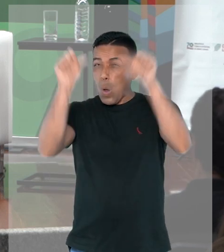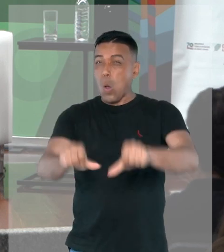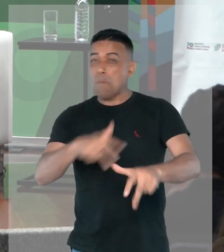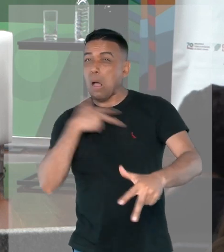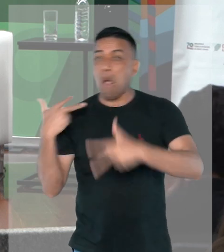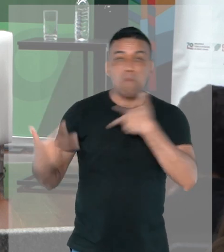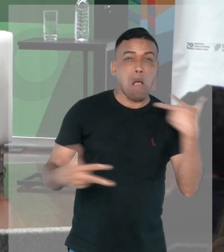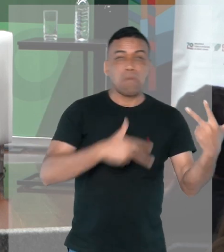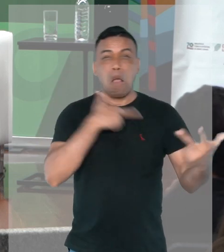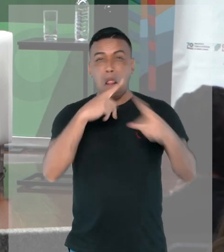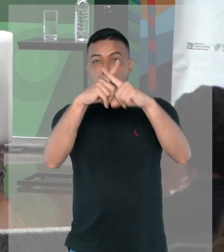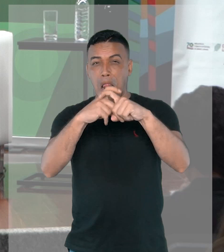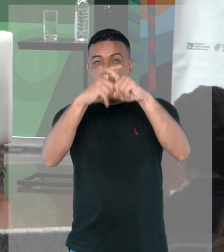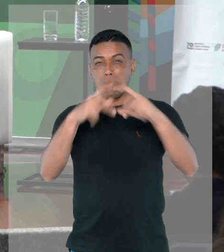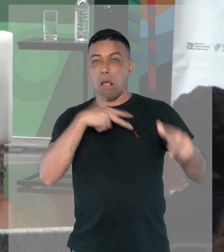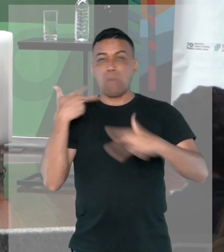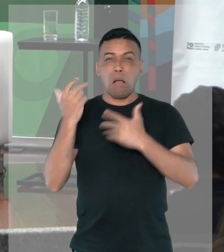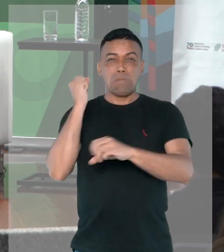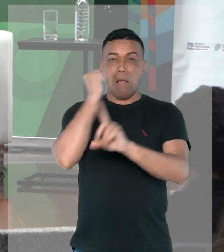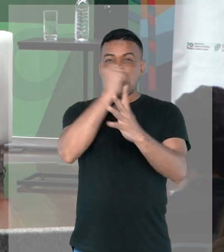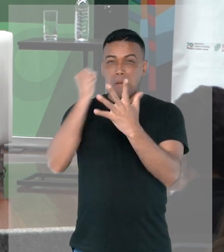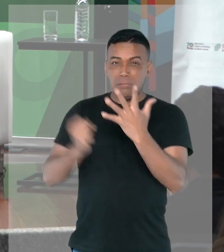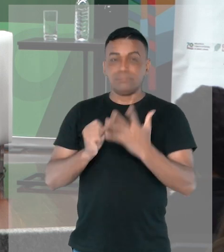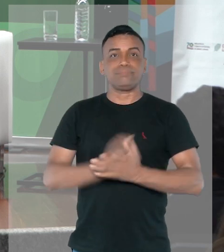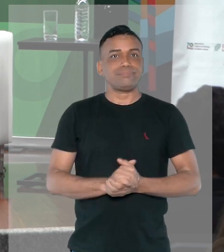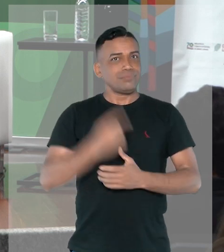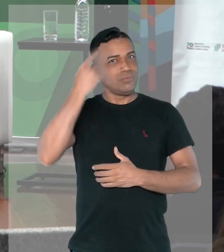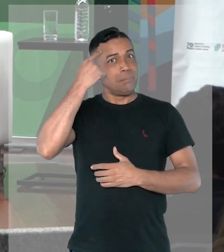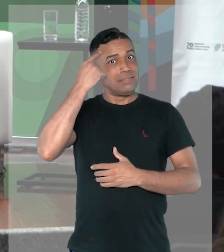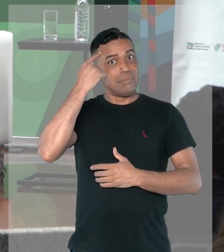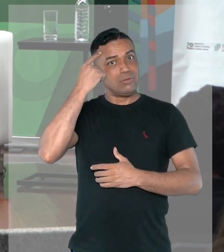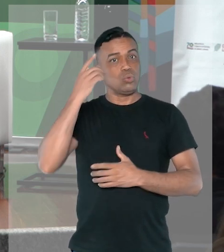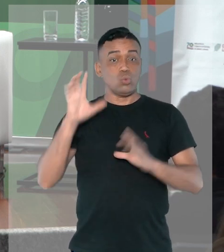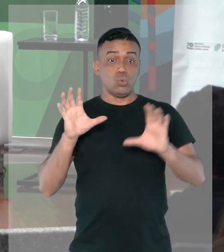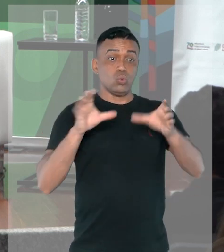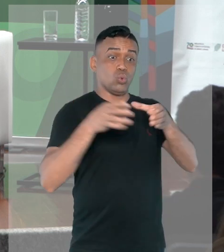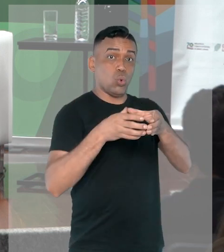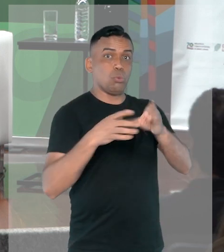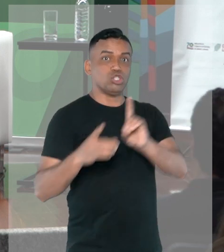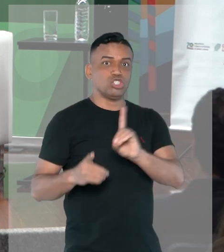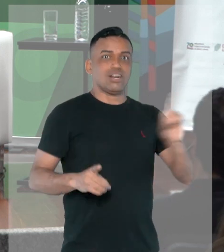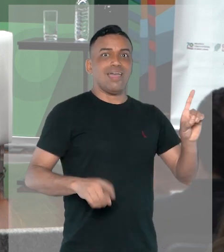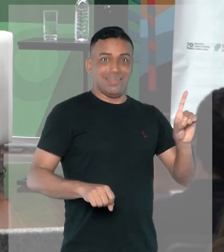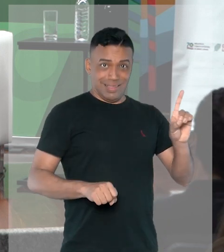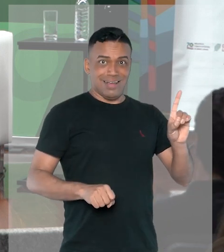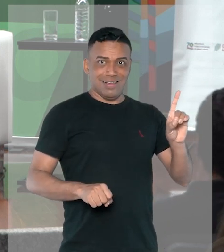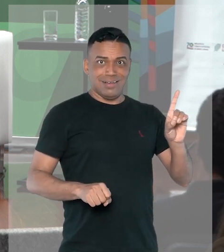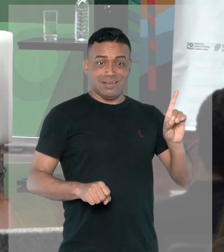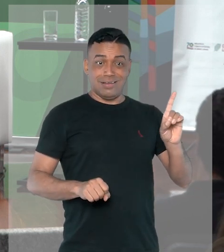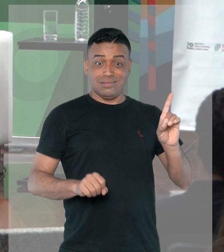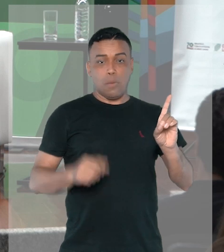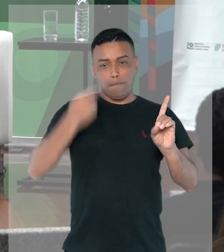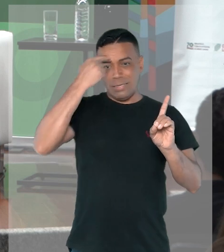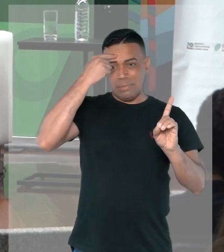quando esses pensamentos, que são muito de uma extrema-direita, extremista, e que não é um pensamento benéfico para a humanidade,